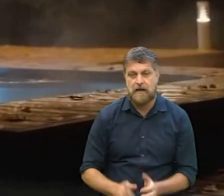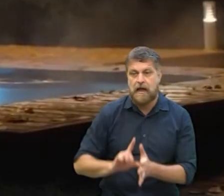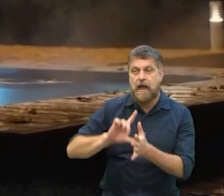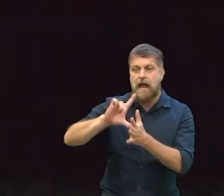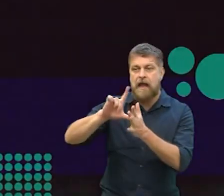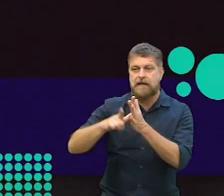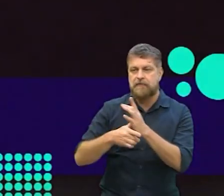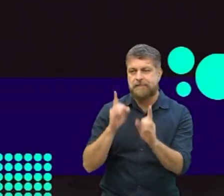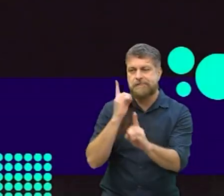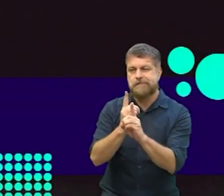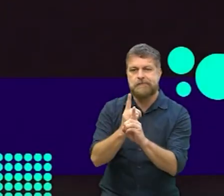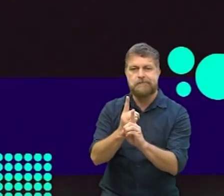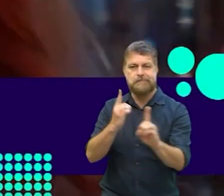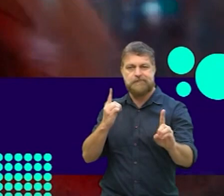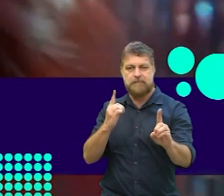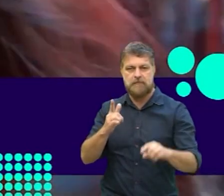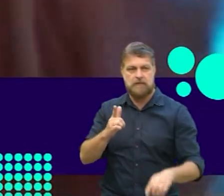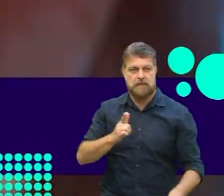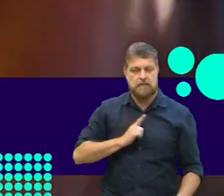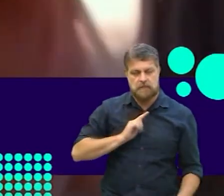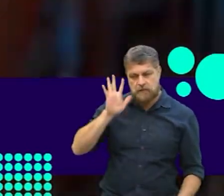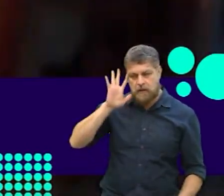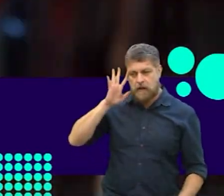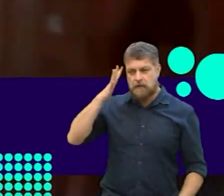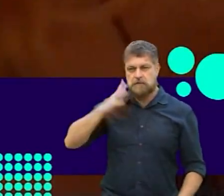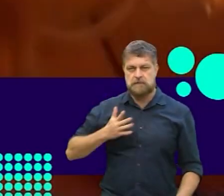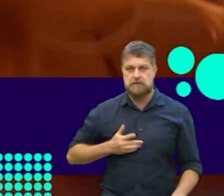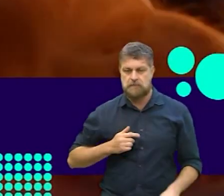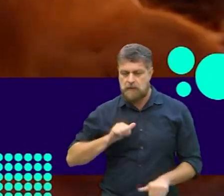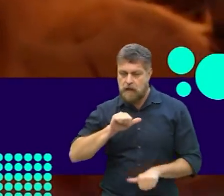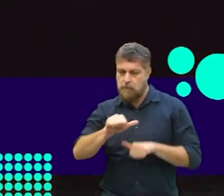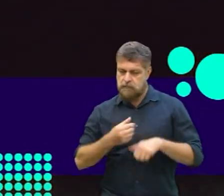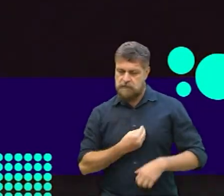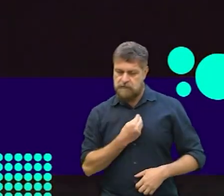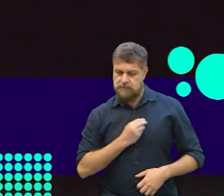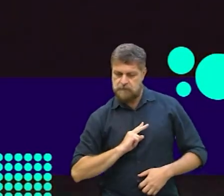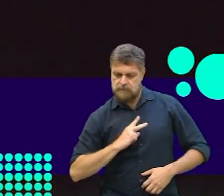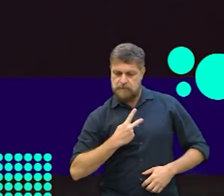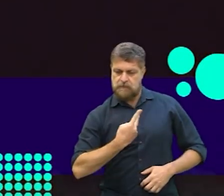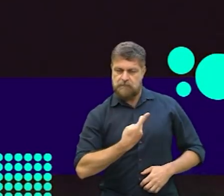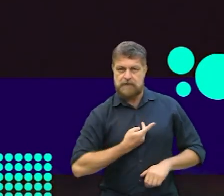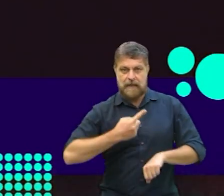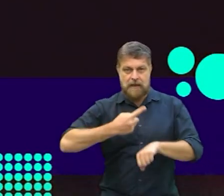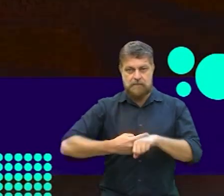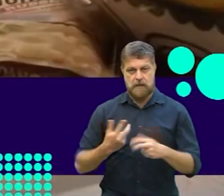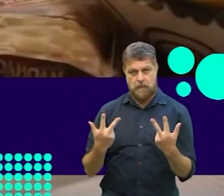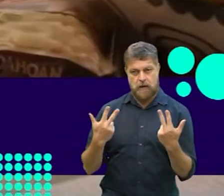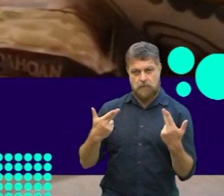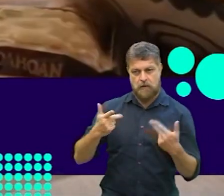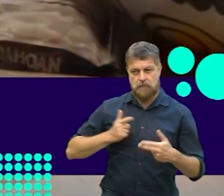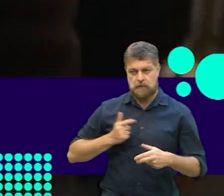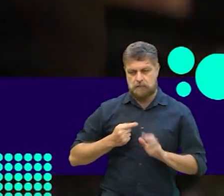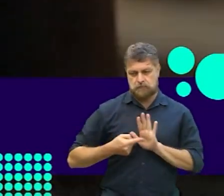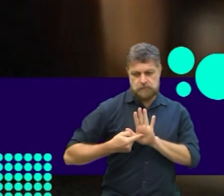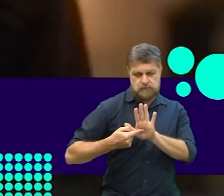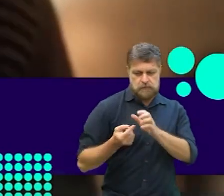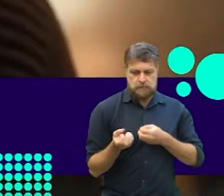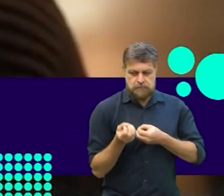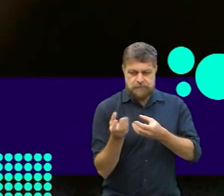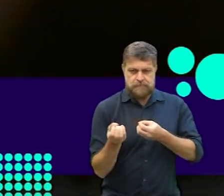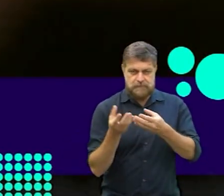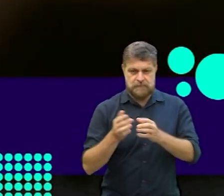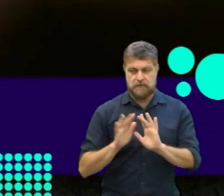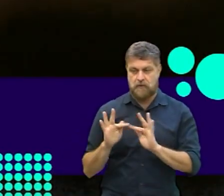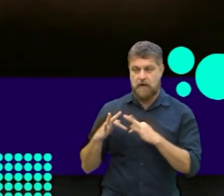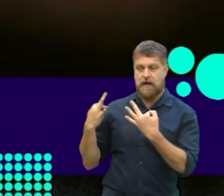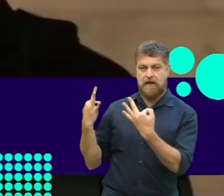Em After, depois do desencontro, Tessa toma uma decisão que promete mudar a sua vida. Ao mesmo tempo, algumas